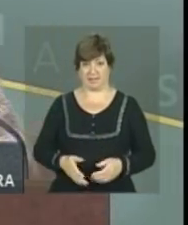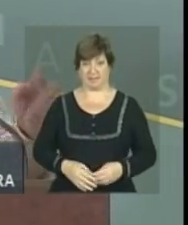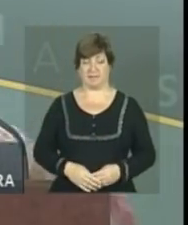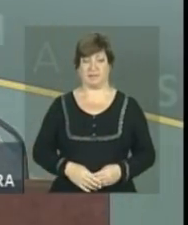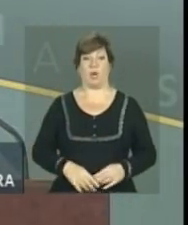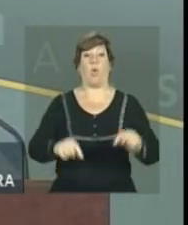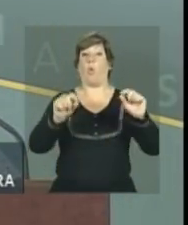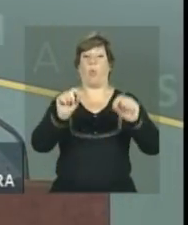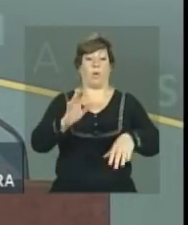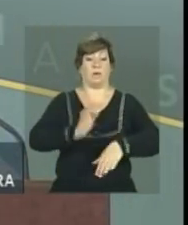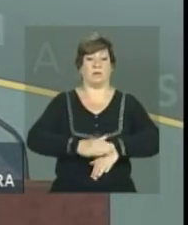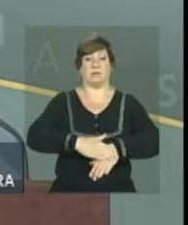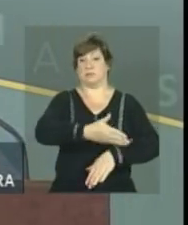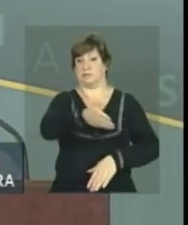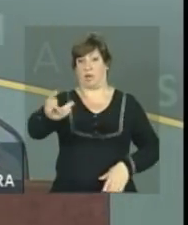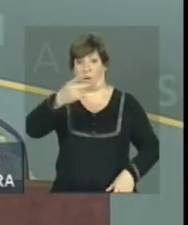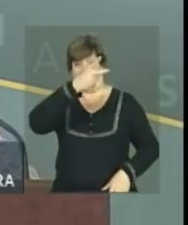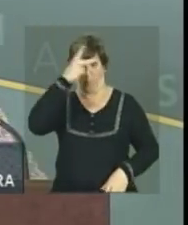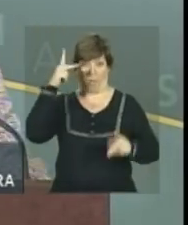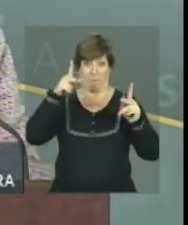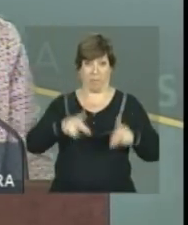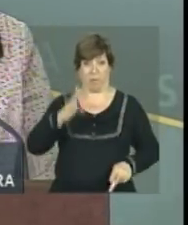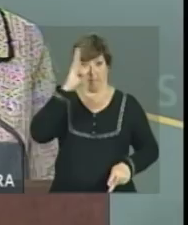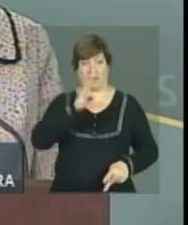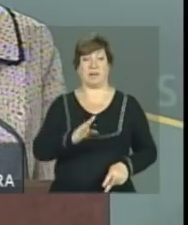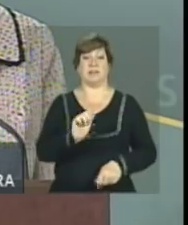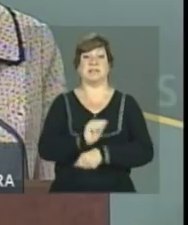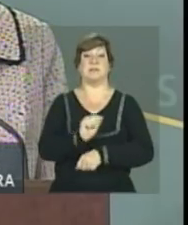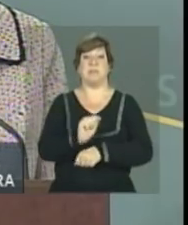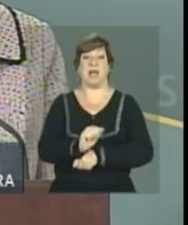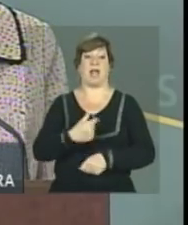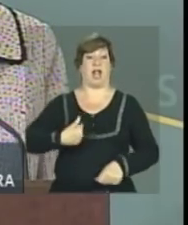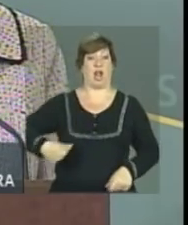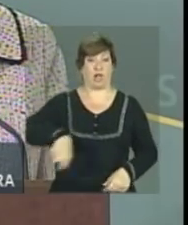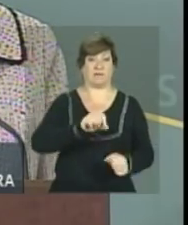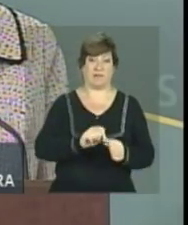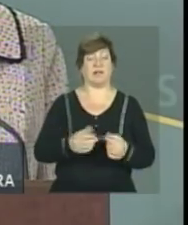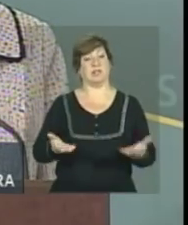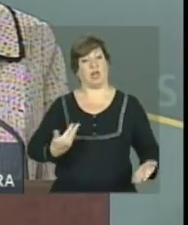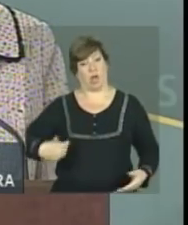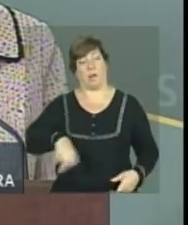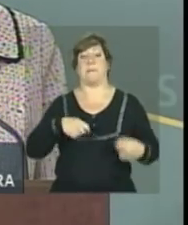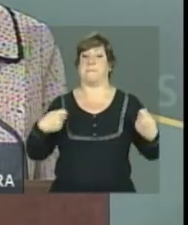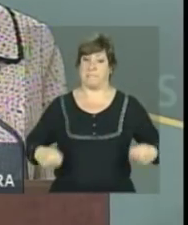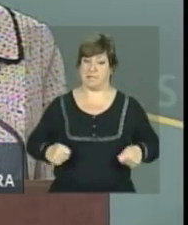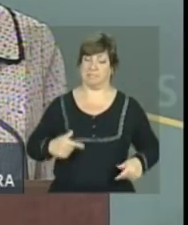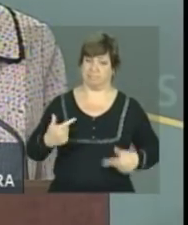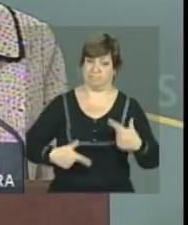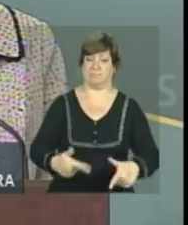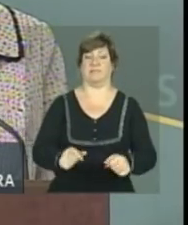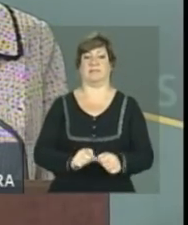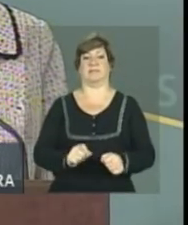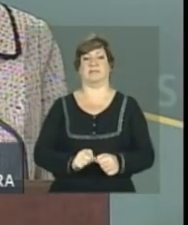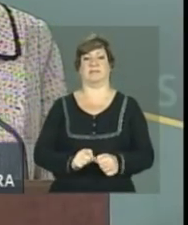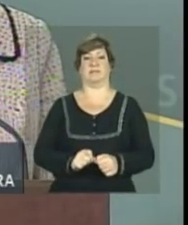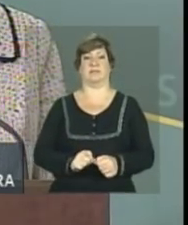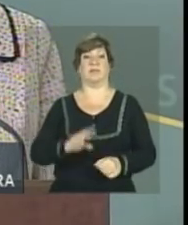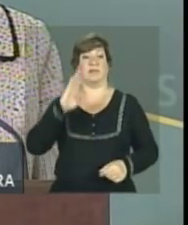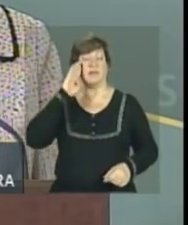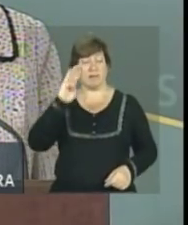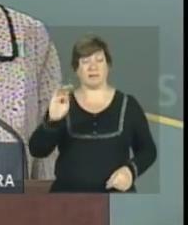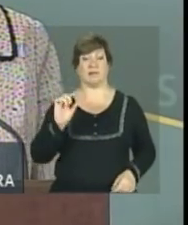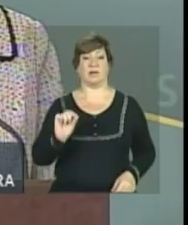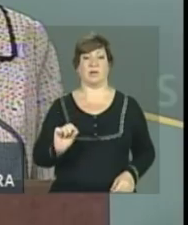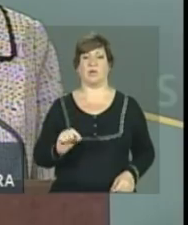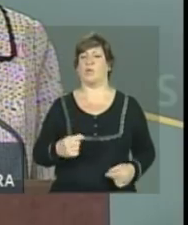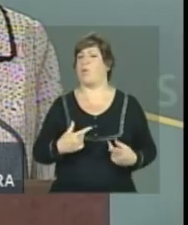aquilo que o povo brasileiro espera de nós e, sobretudo, aquilo que é imprescindível